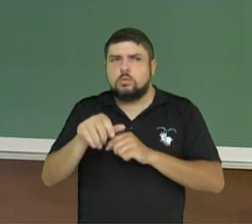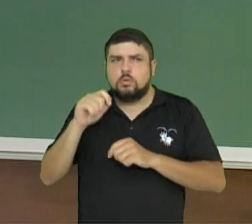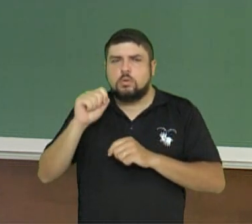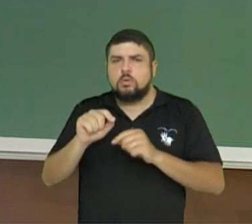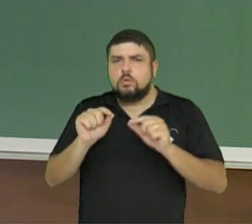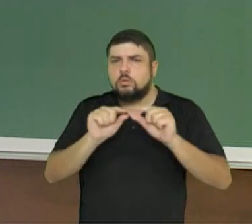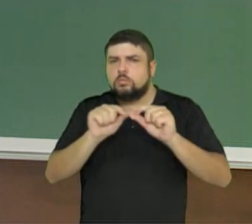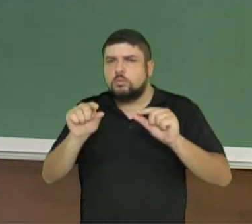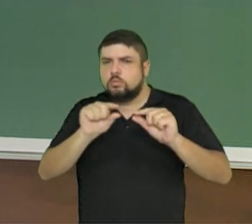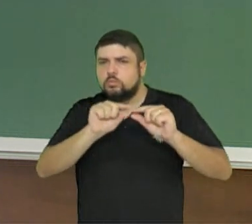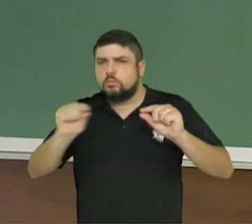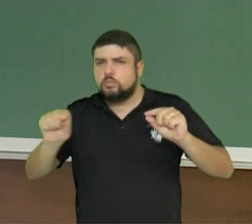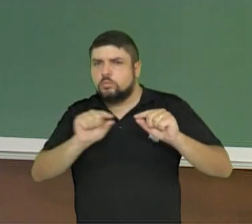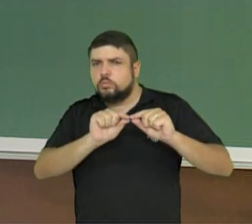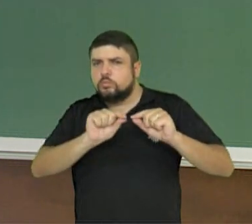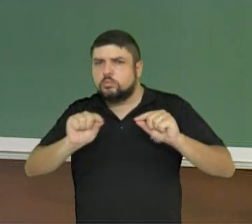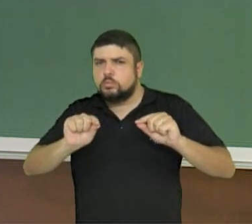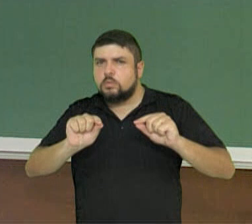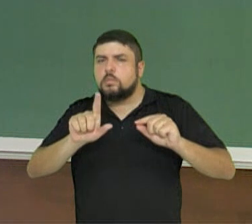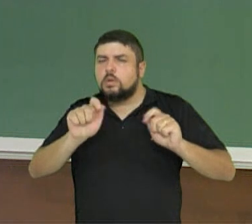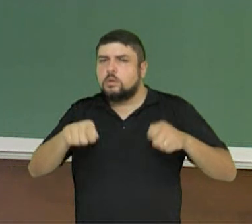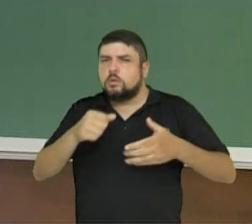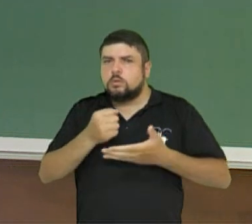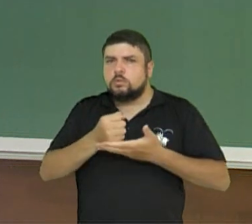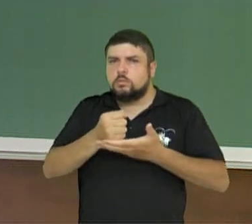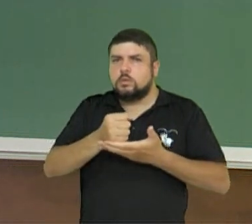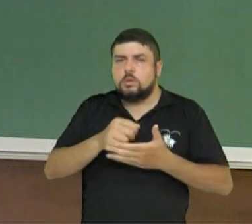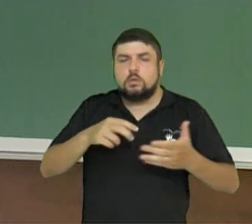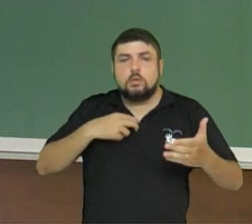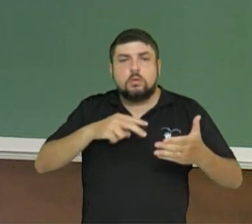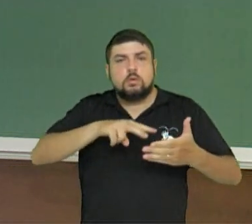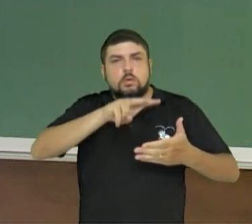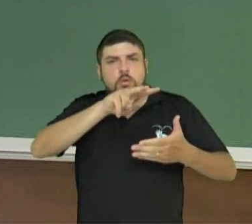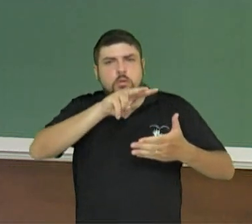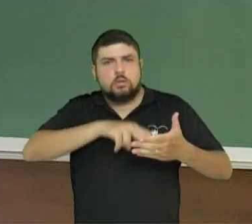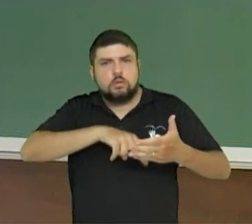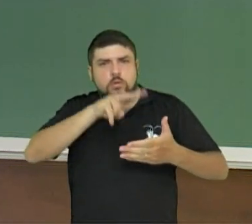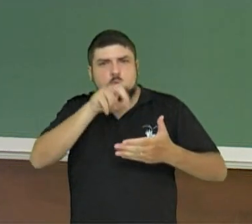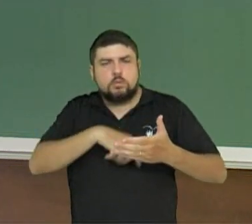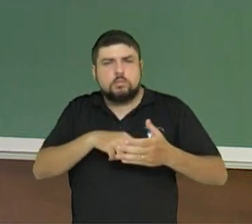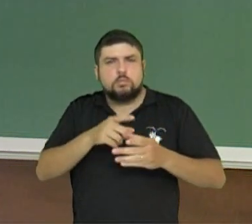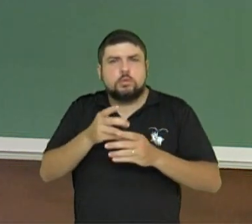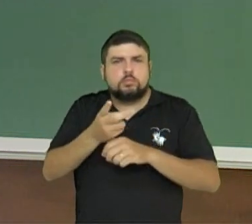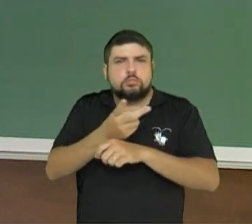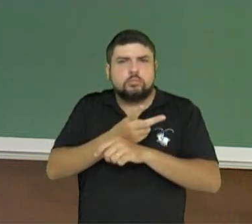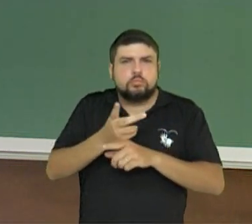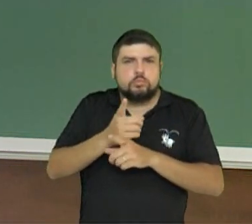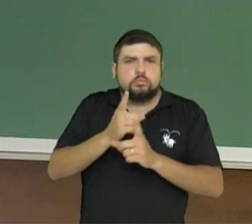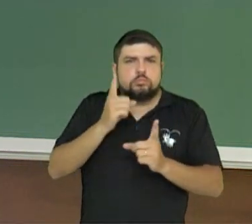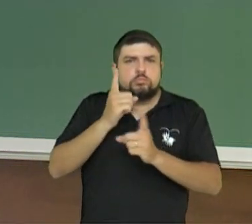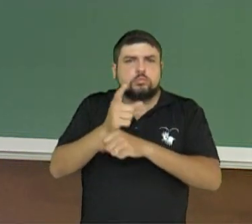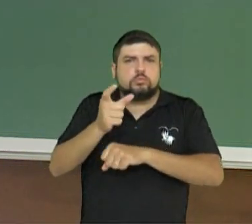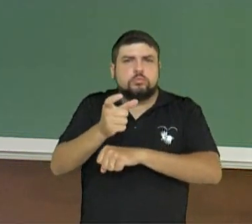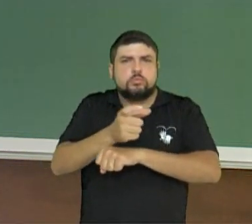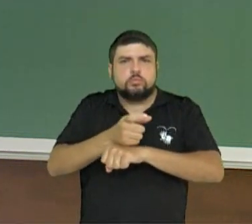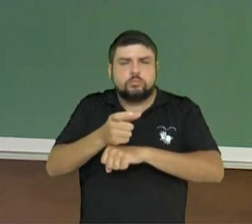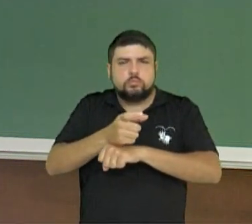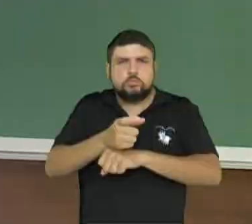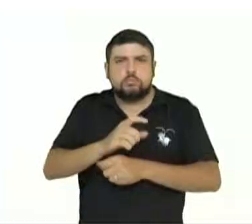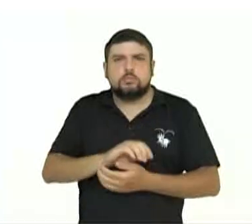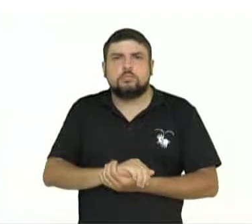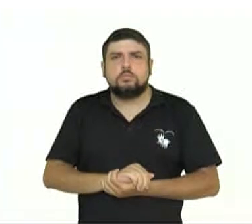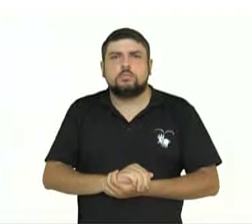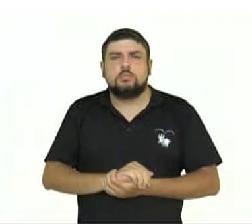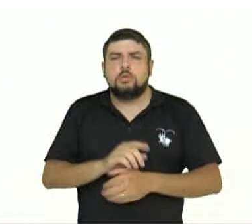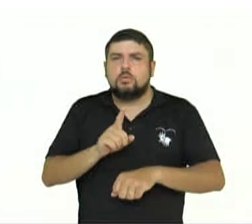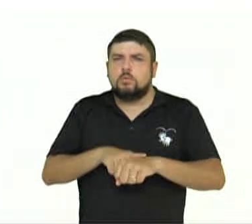Bien? Então, lê o diálogo e identifica aí em el diálogo os adjetivos que temos. Bien?